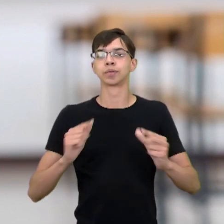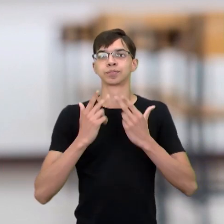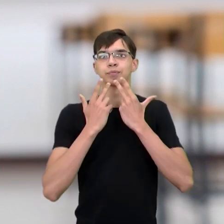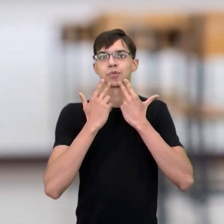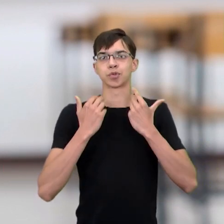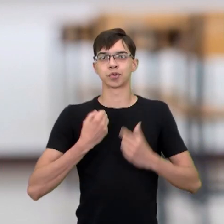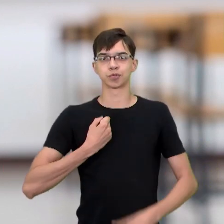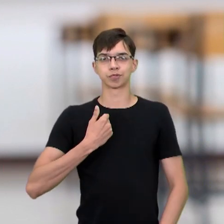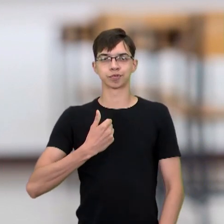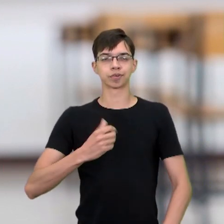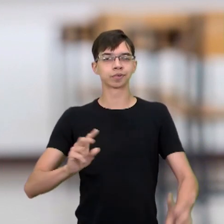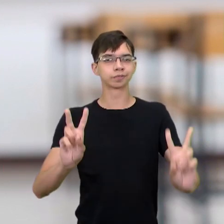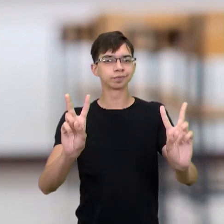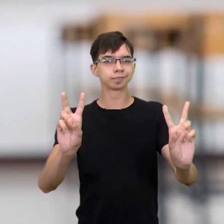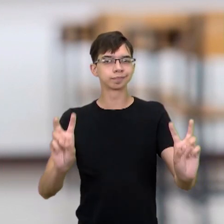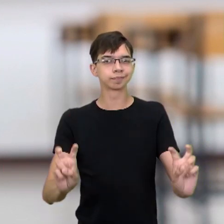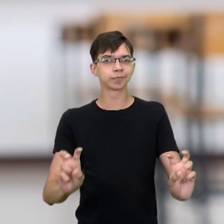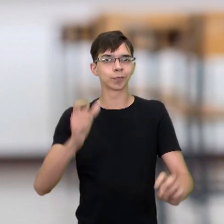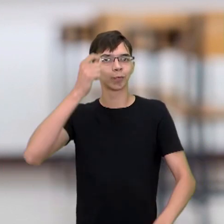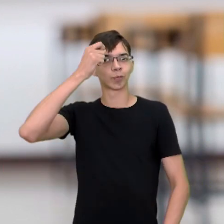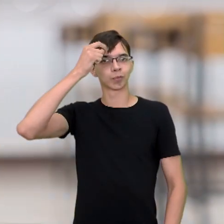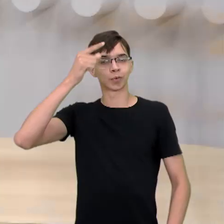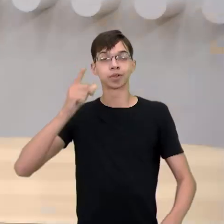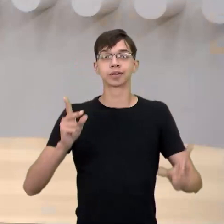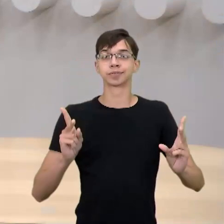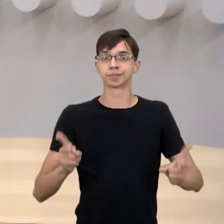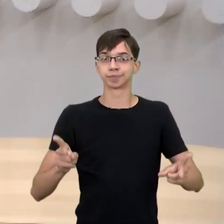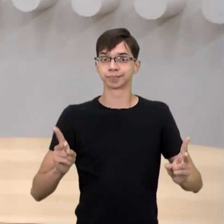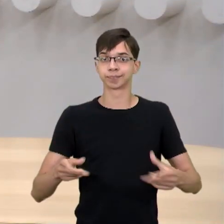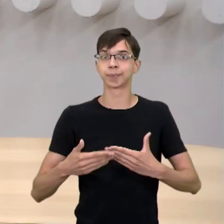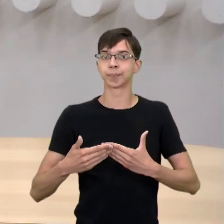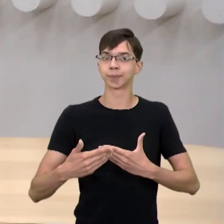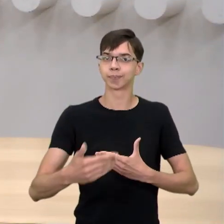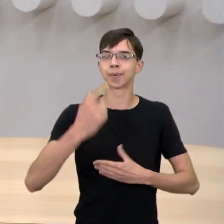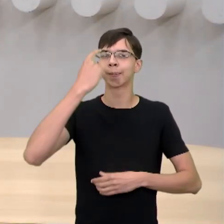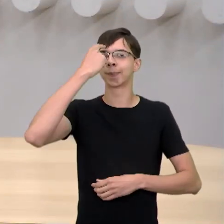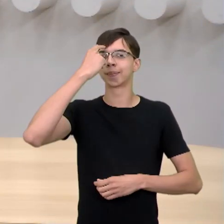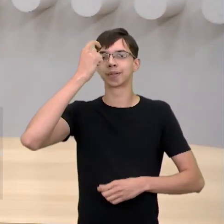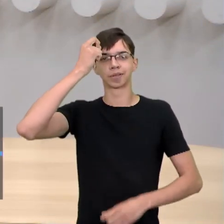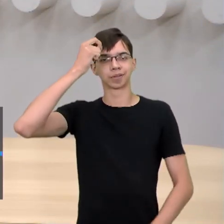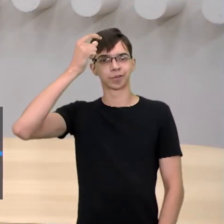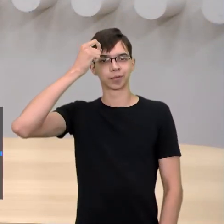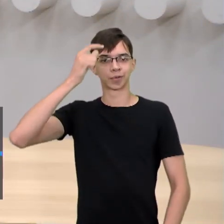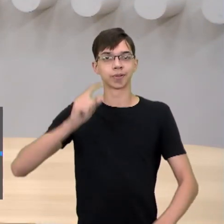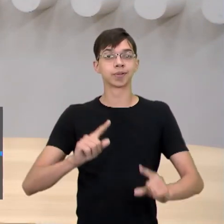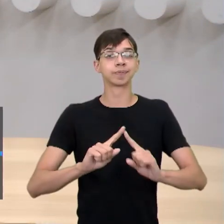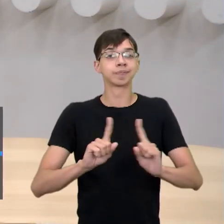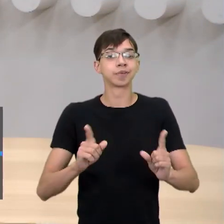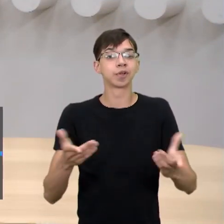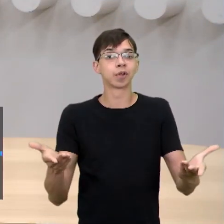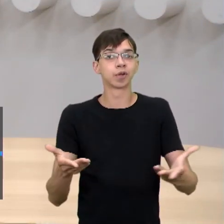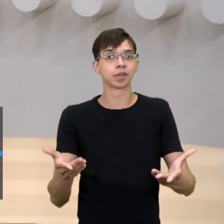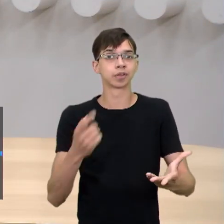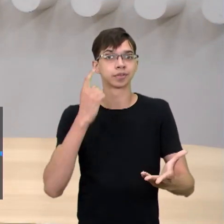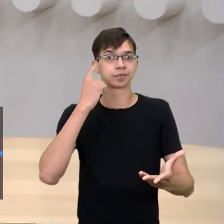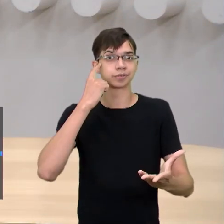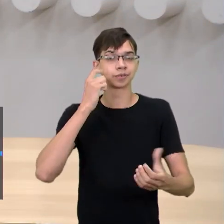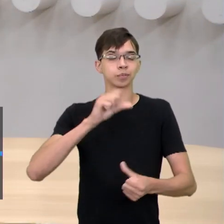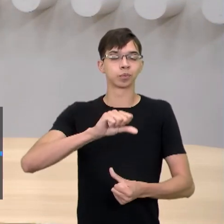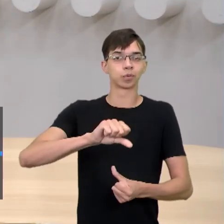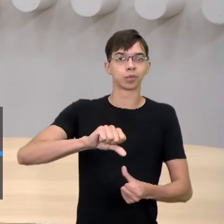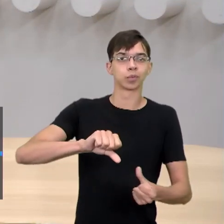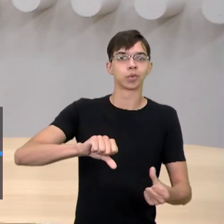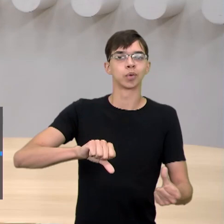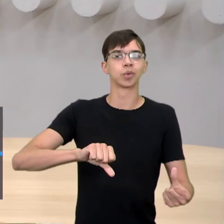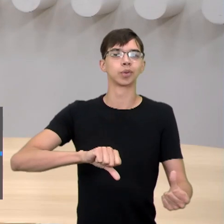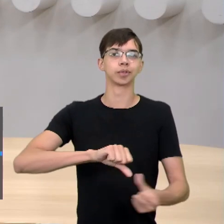falando sobre cultura e a gente vai continuar, né, ainda pensando na cultura, mas agora de outra perspectiva, né?